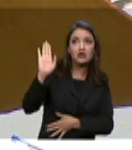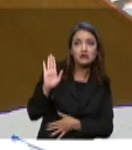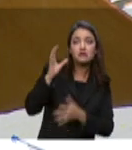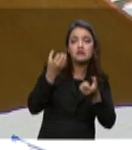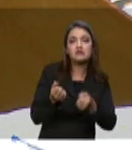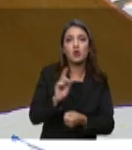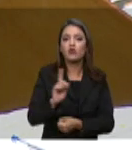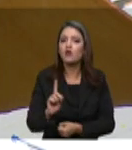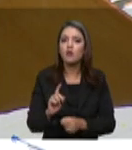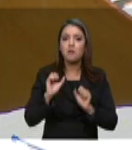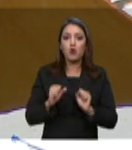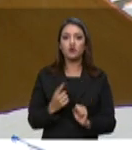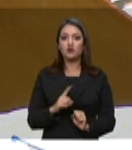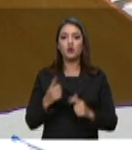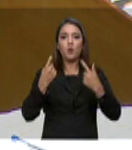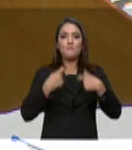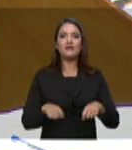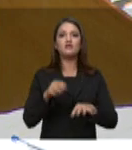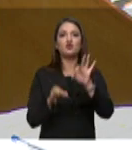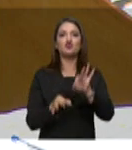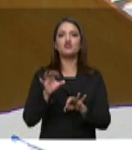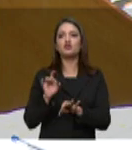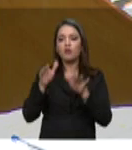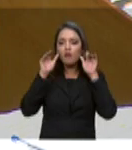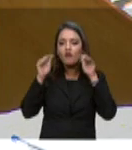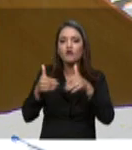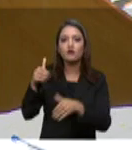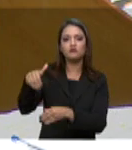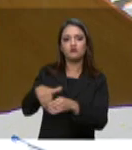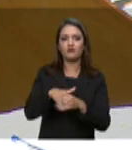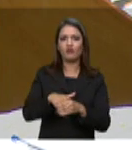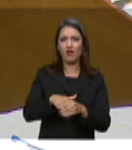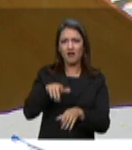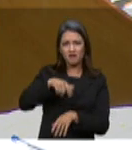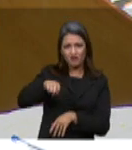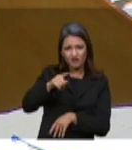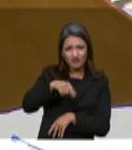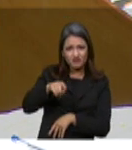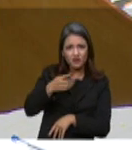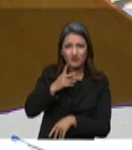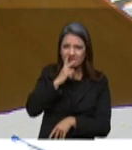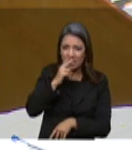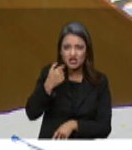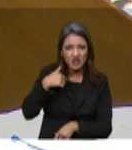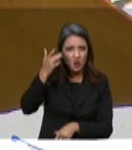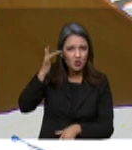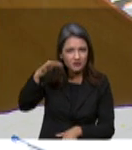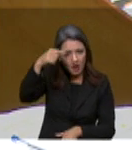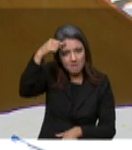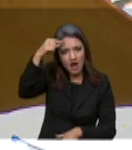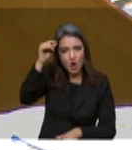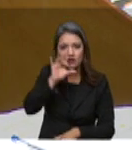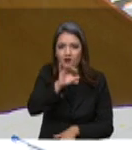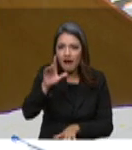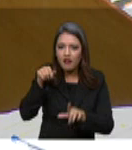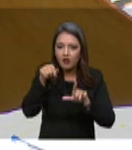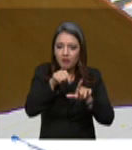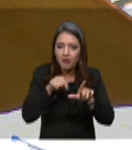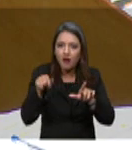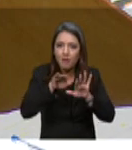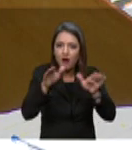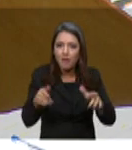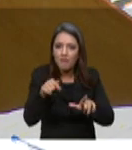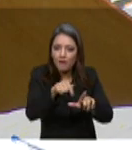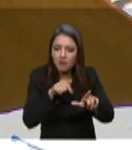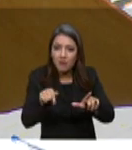ele pode ou não concorrer não precisa de uma Justiça só para isso você acha que eu não sei não Barroso que cada caixinha de urna eletrônica